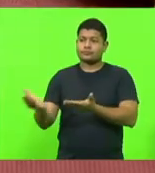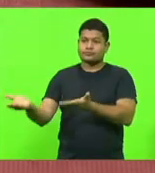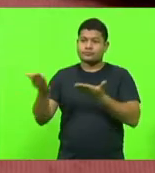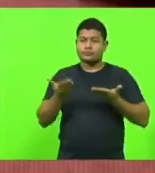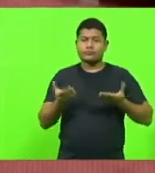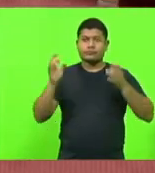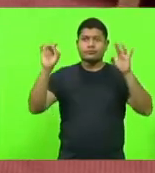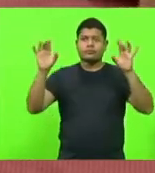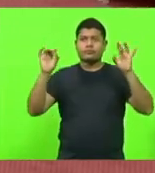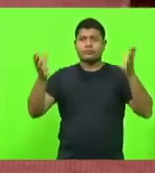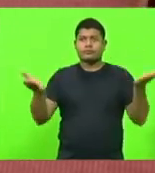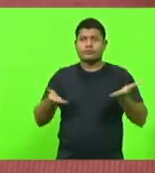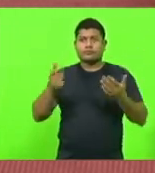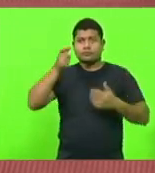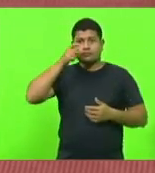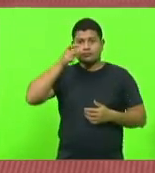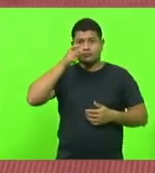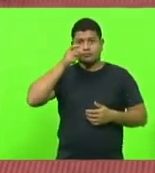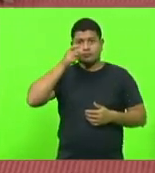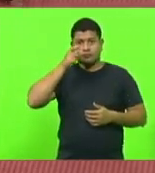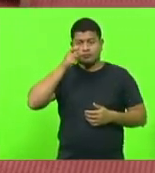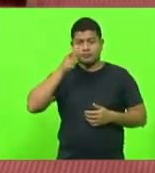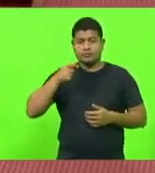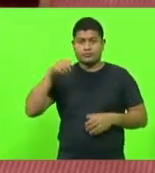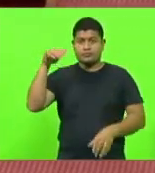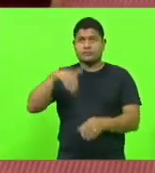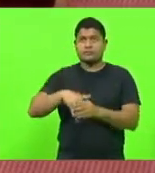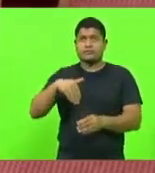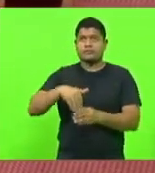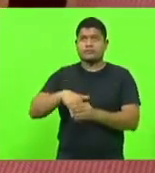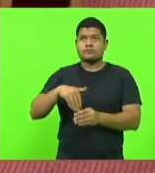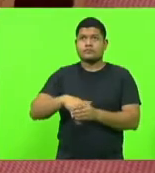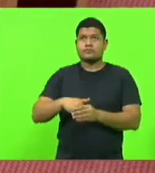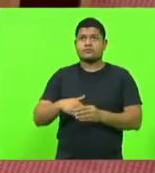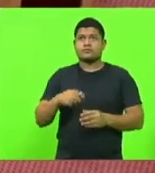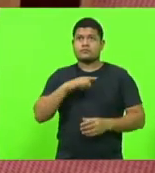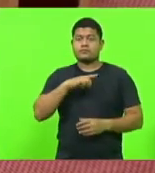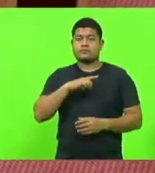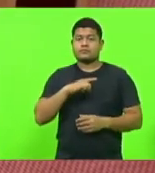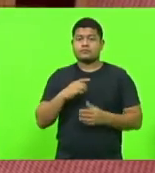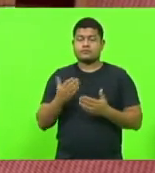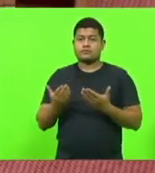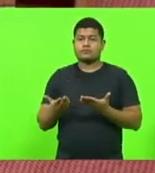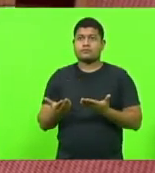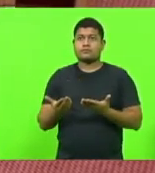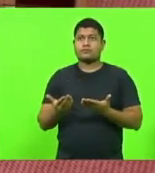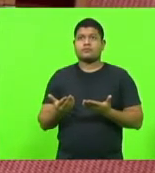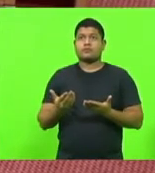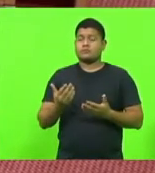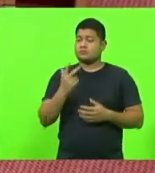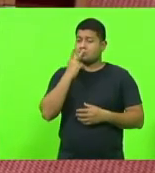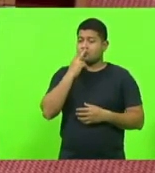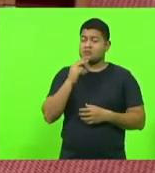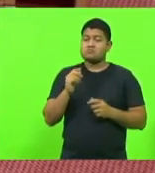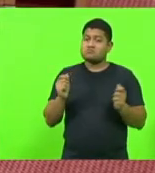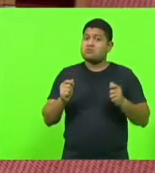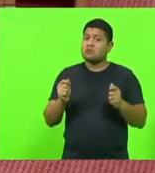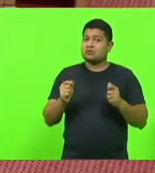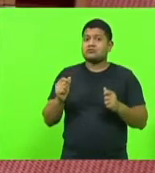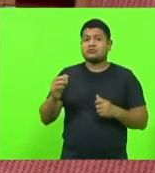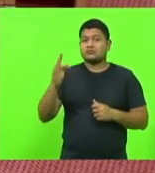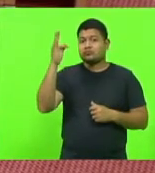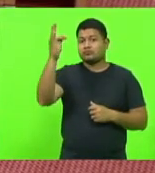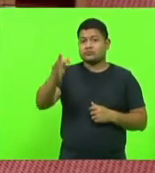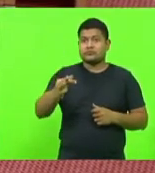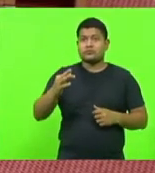hoje estão acompanhando e irão acompanhar as votações de hoje. Nós temos aqui, talvez, o futuro deste parlamento. Temos aqui